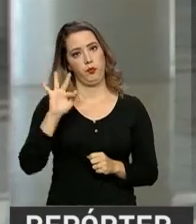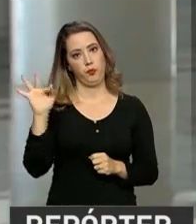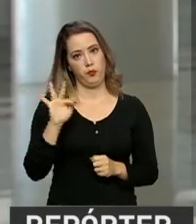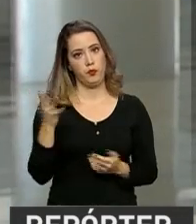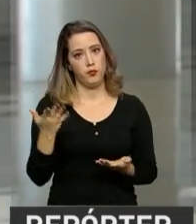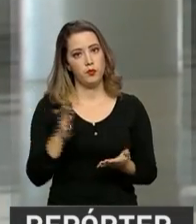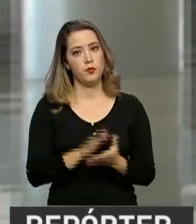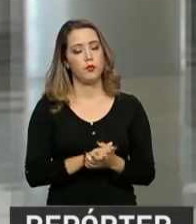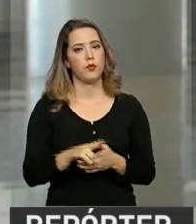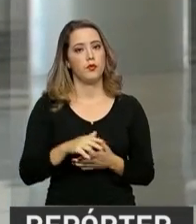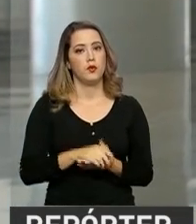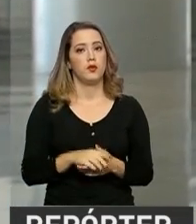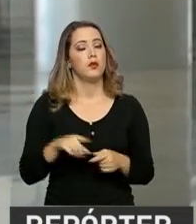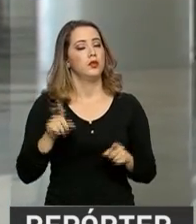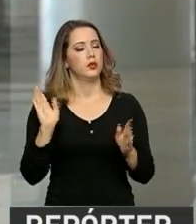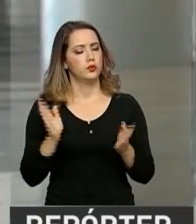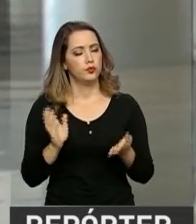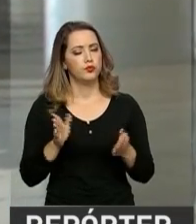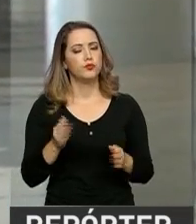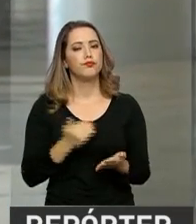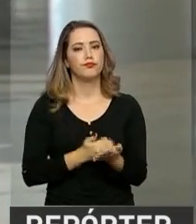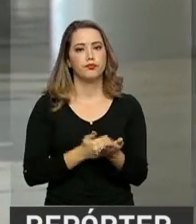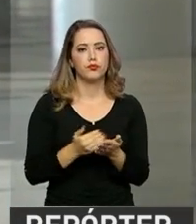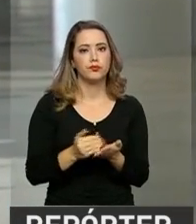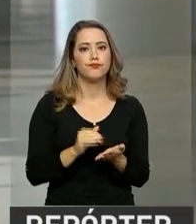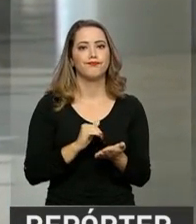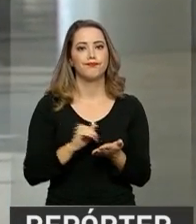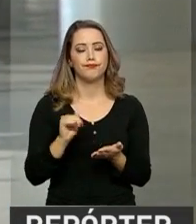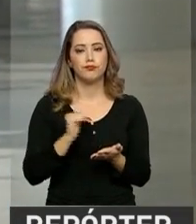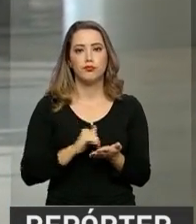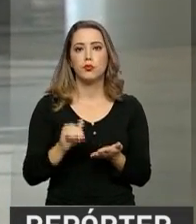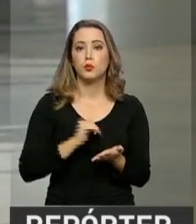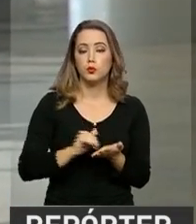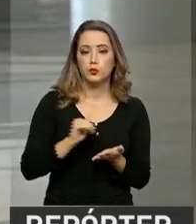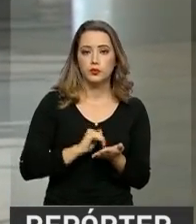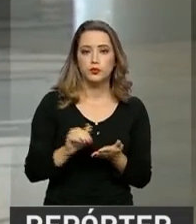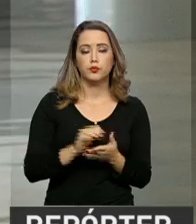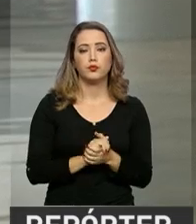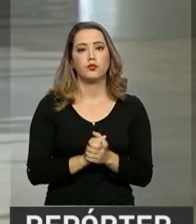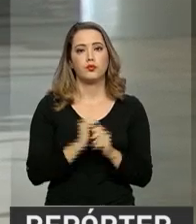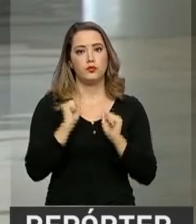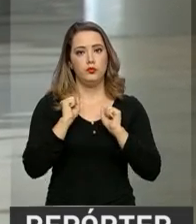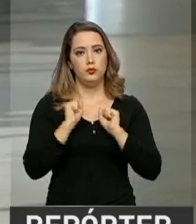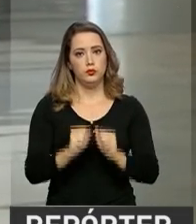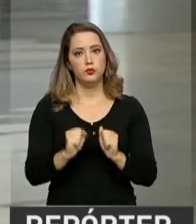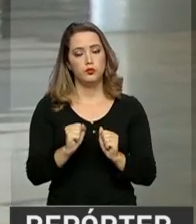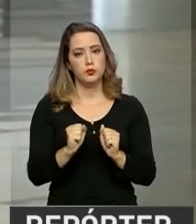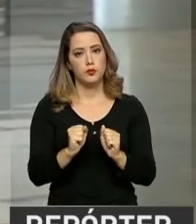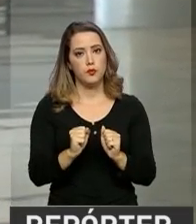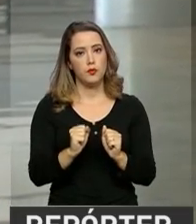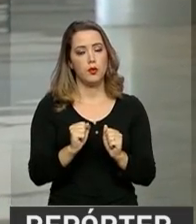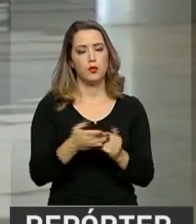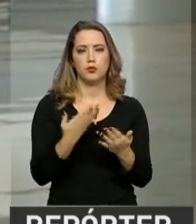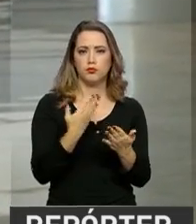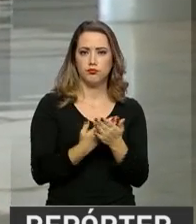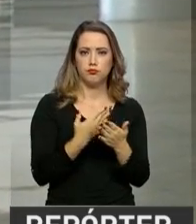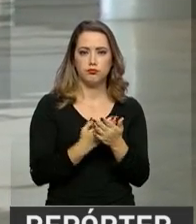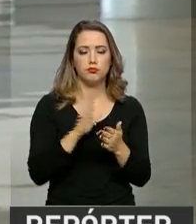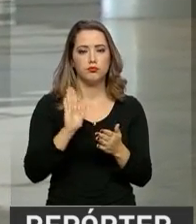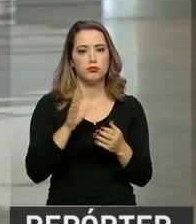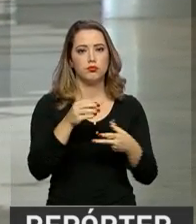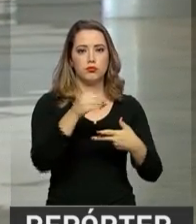esse segundo semestre essas vagas Então já podem ser consultadas na internet podem participar estudantes que fizeram o Enem de